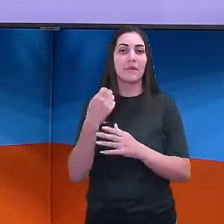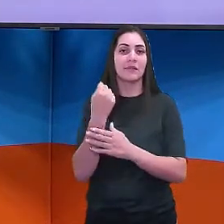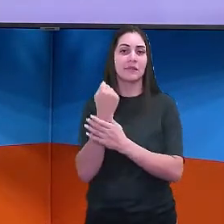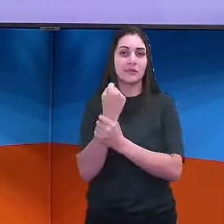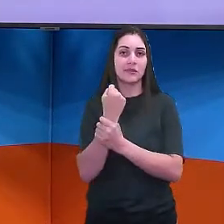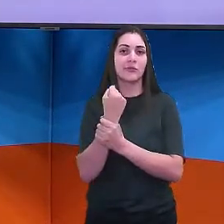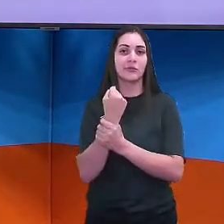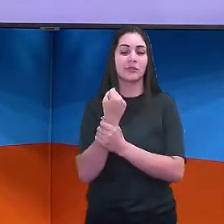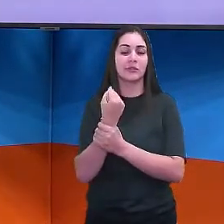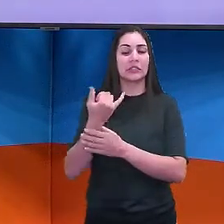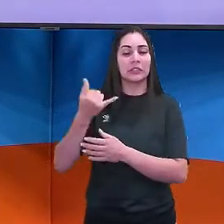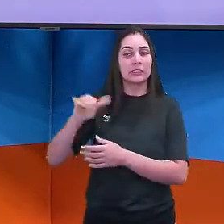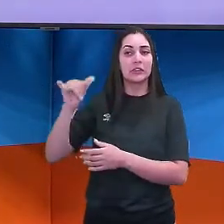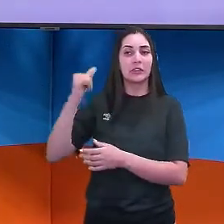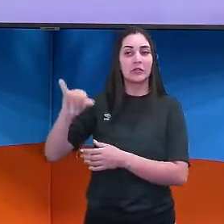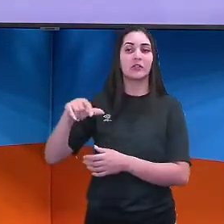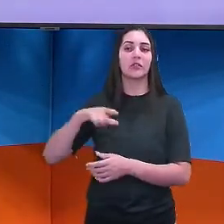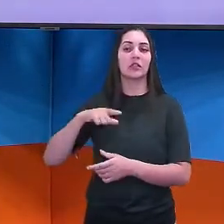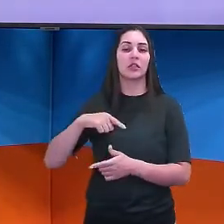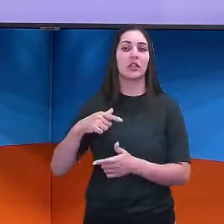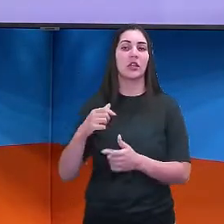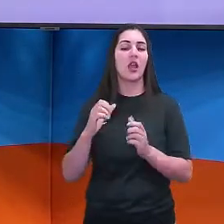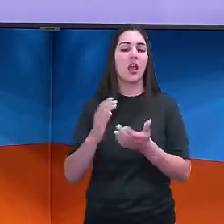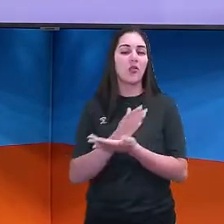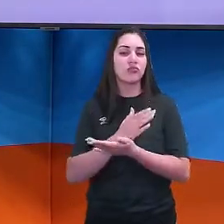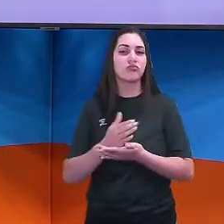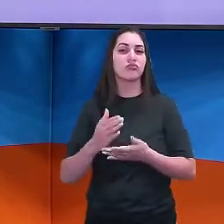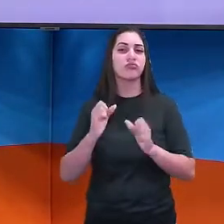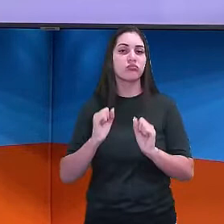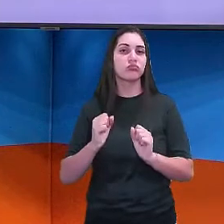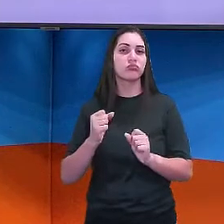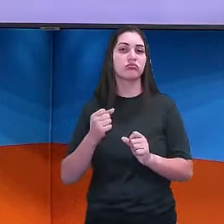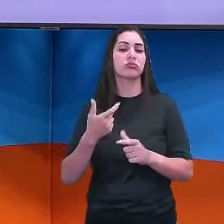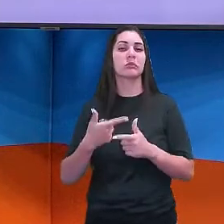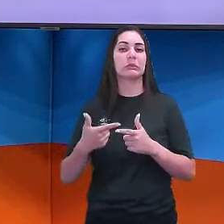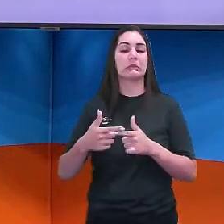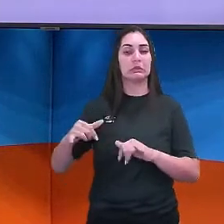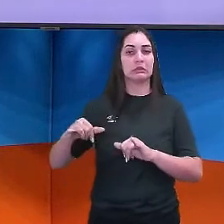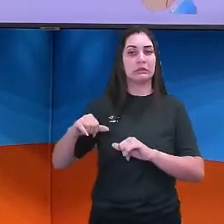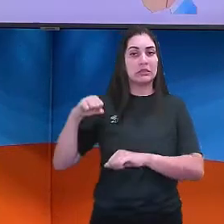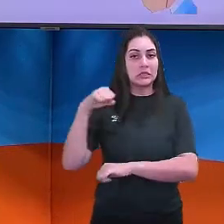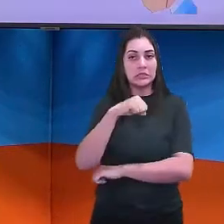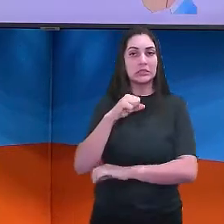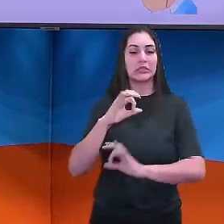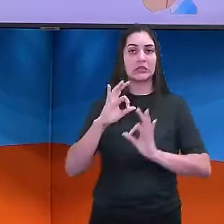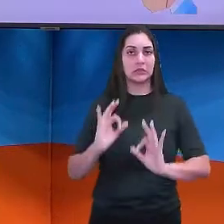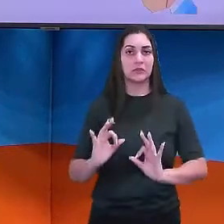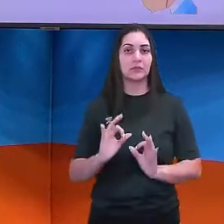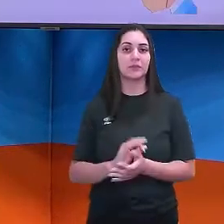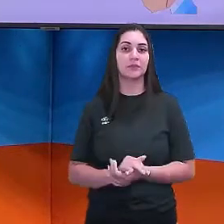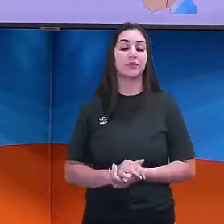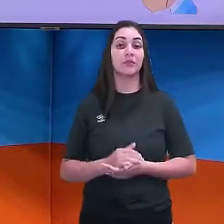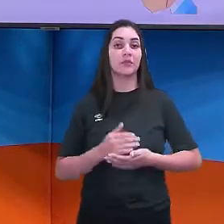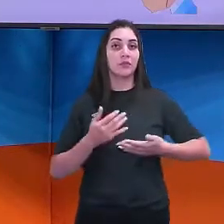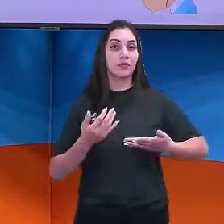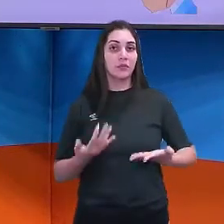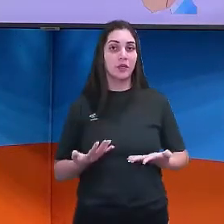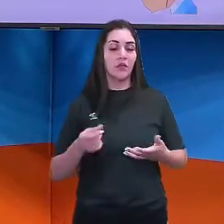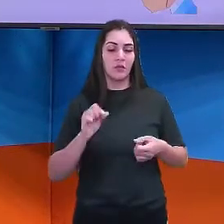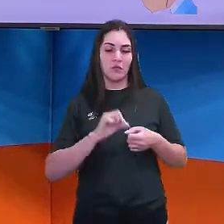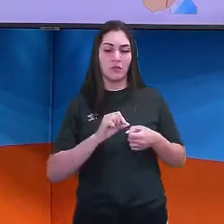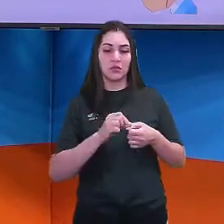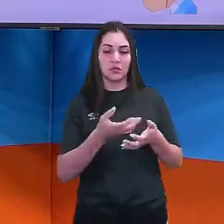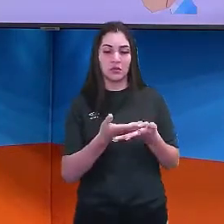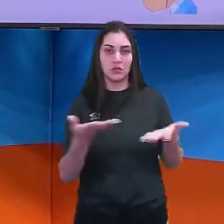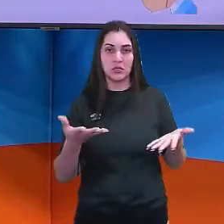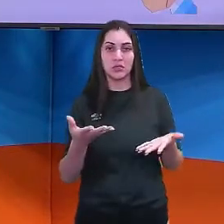se livrando de sofrer esses possíveis acidentes aí que o professor citou para vocês, tá bem? Então, fazendo isso,